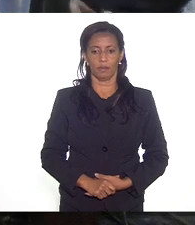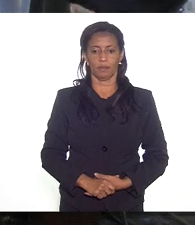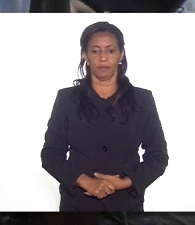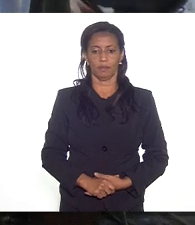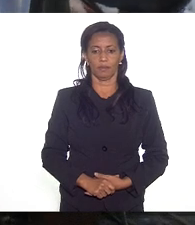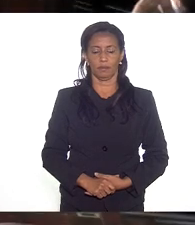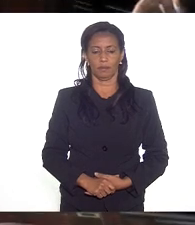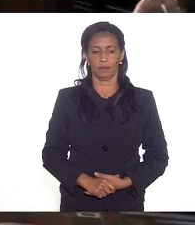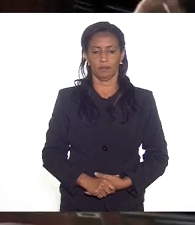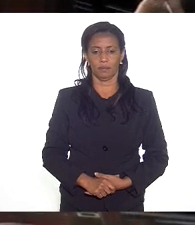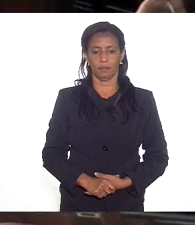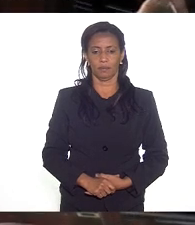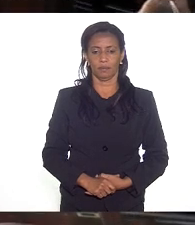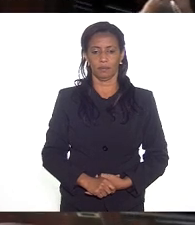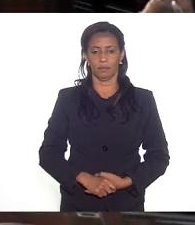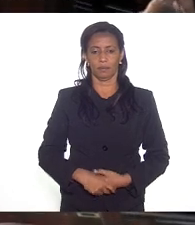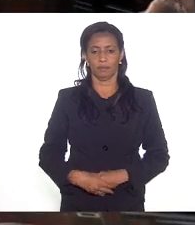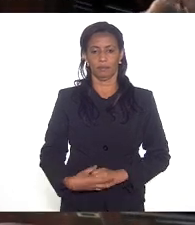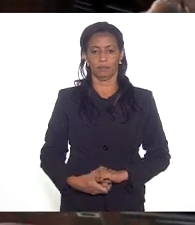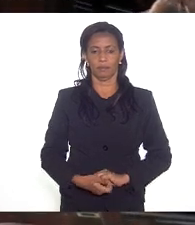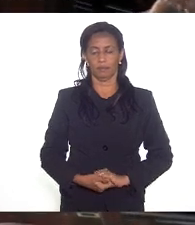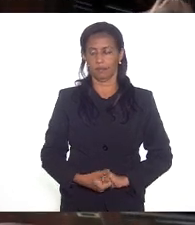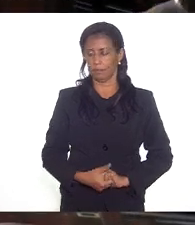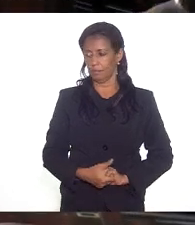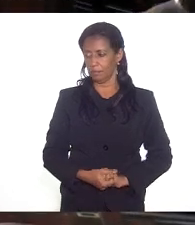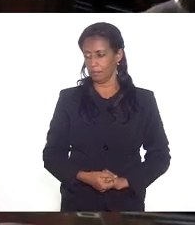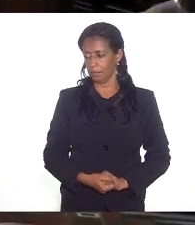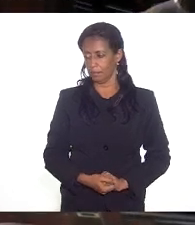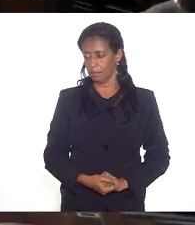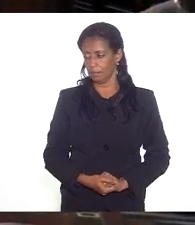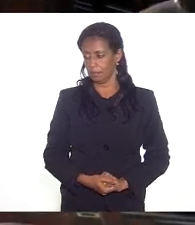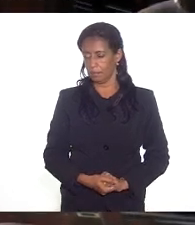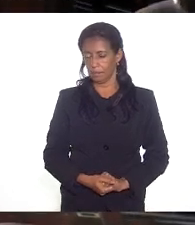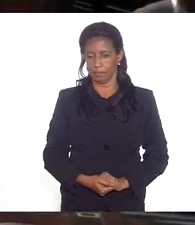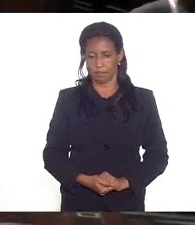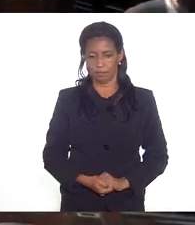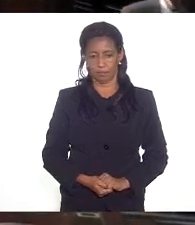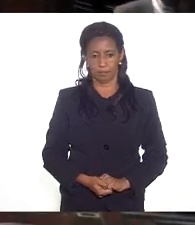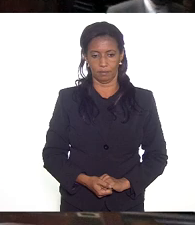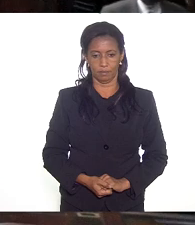E aí E aí